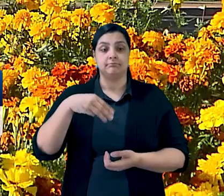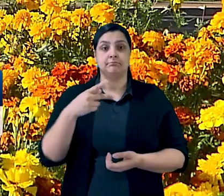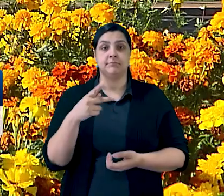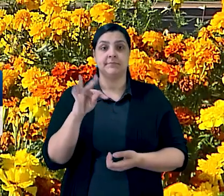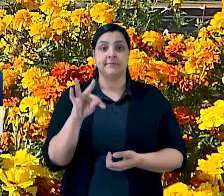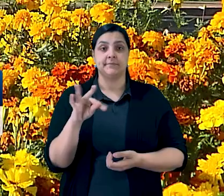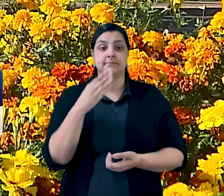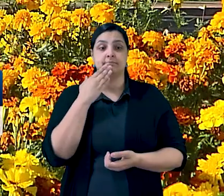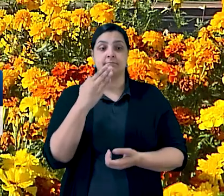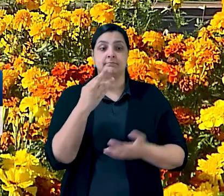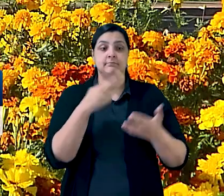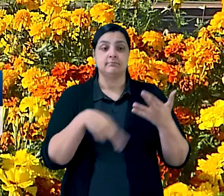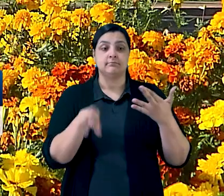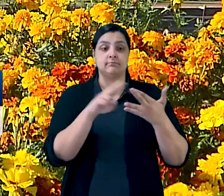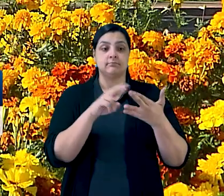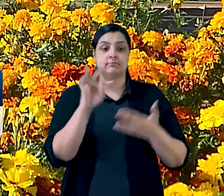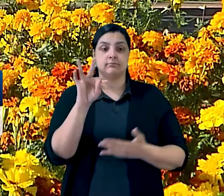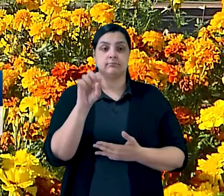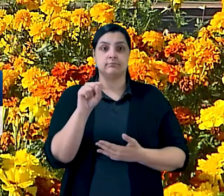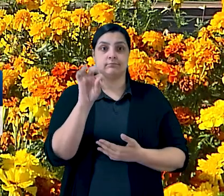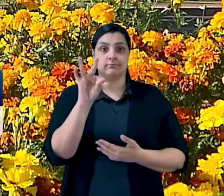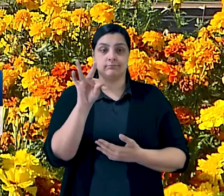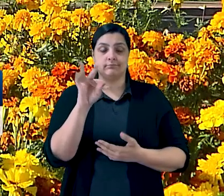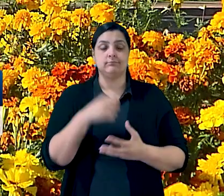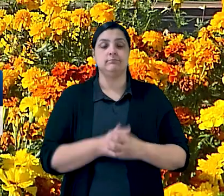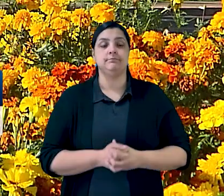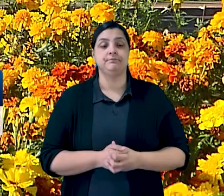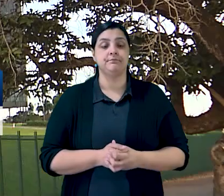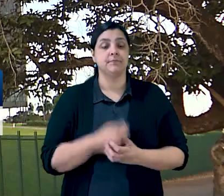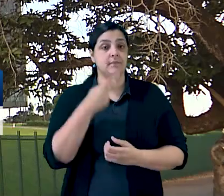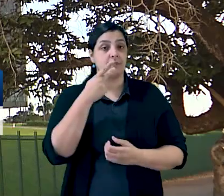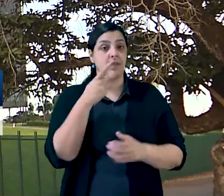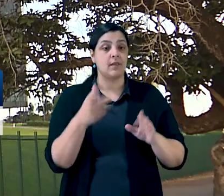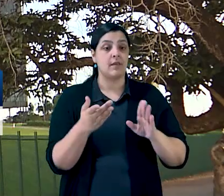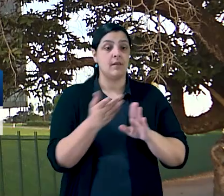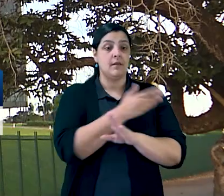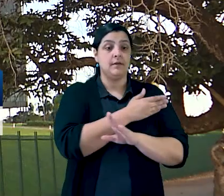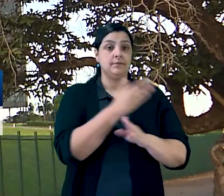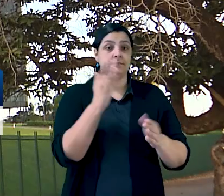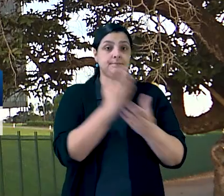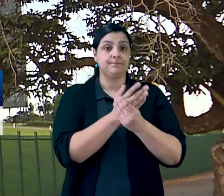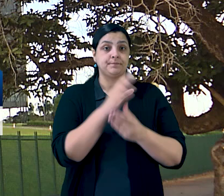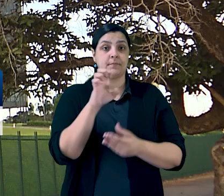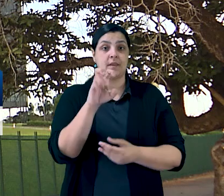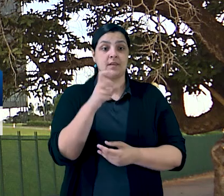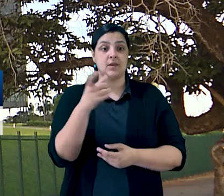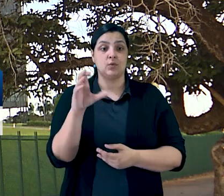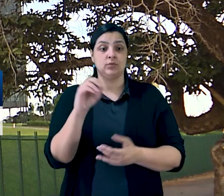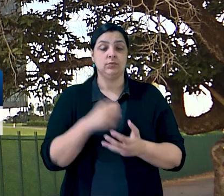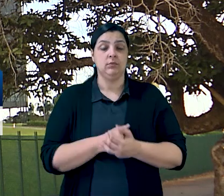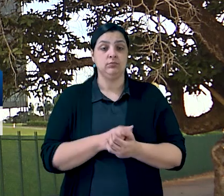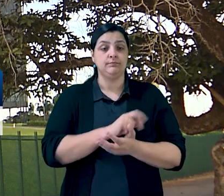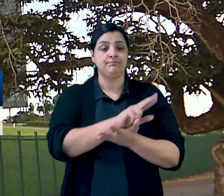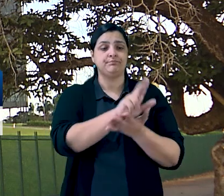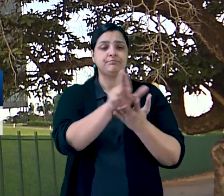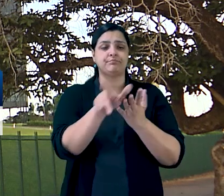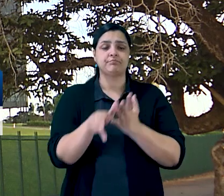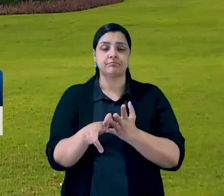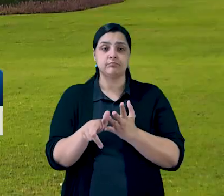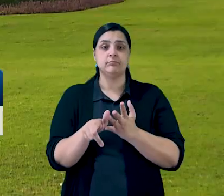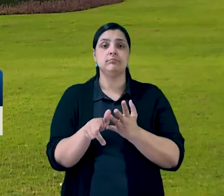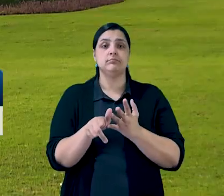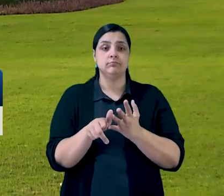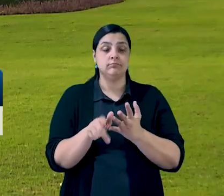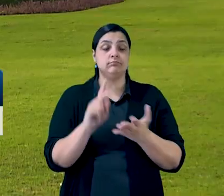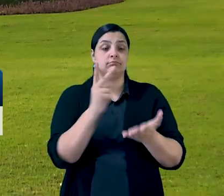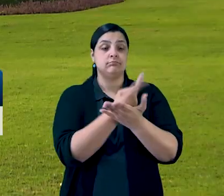O MPT recorreu ao Tribunal Superior do Trabalho, sustentando que antes da ação de execução, houve várias